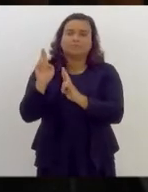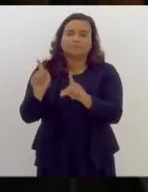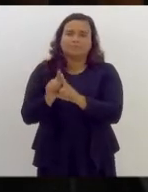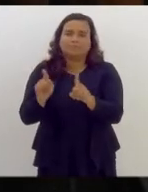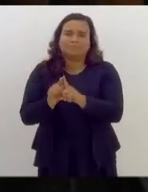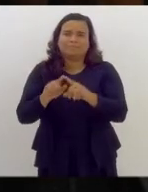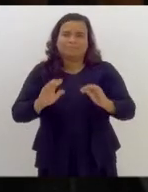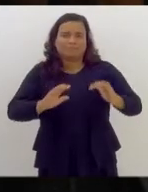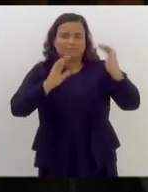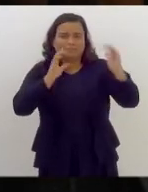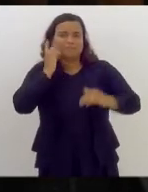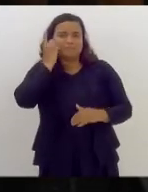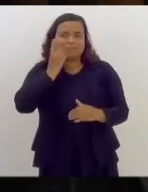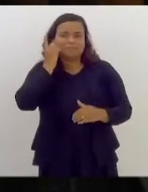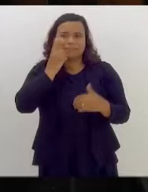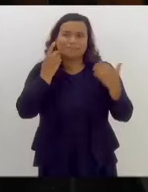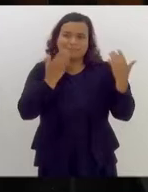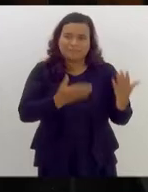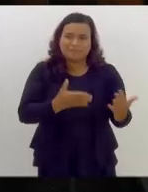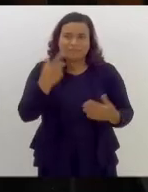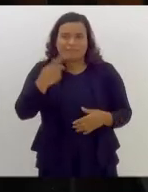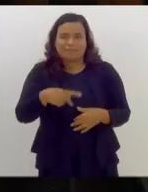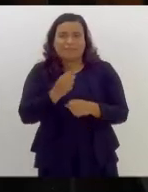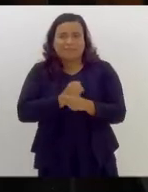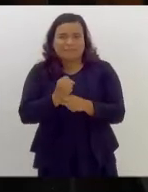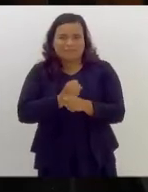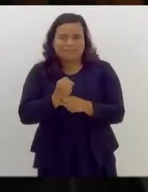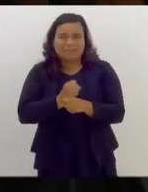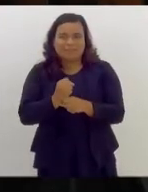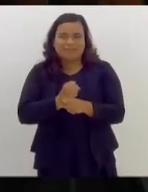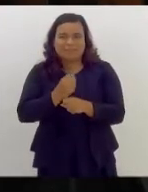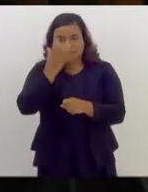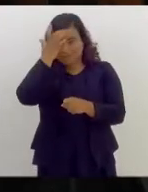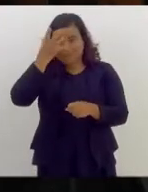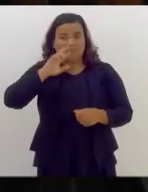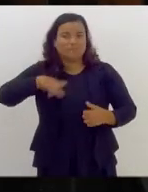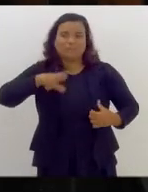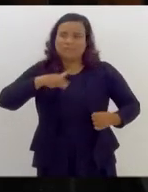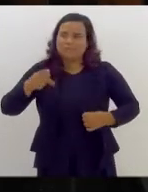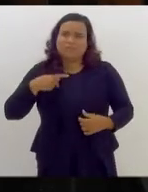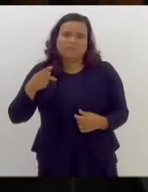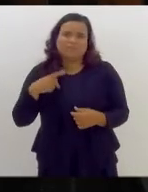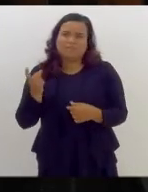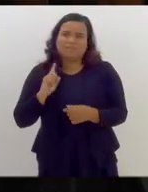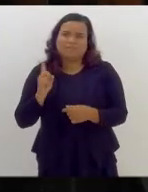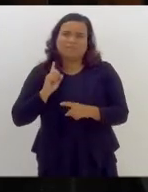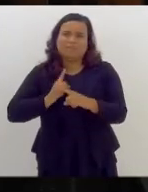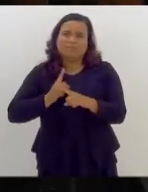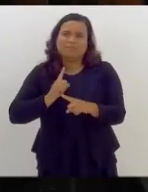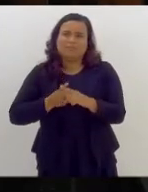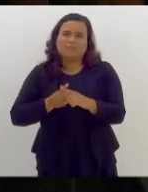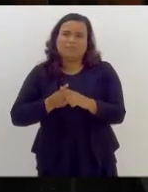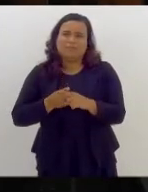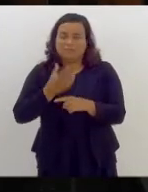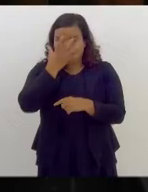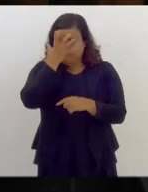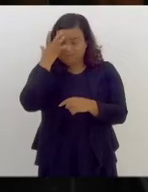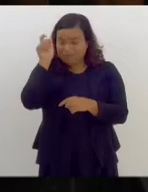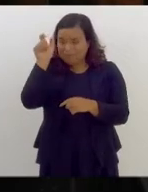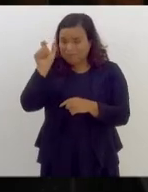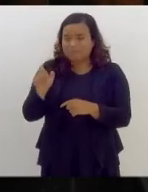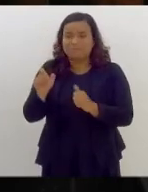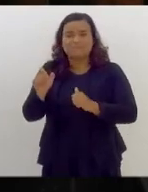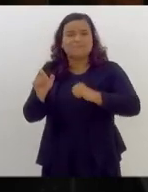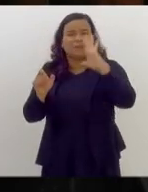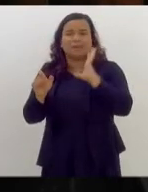Excelentíssimo senhor deputado, este ano não está sendo um ano muito fácil para mim, pois perdi uma das pessoas que eu